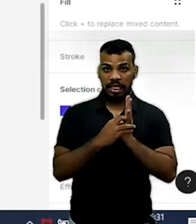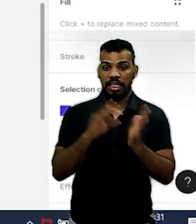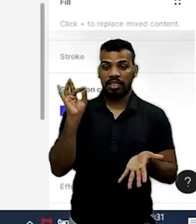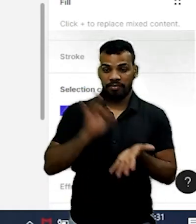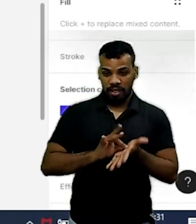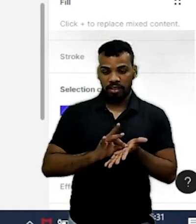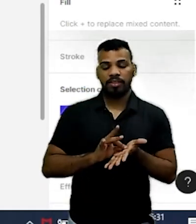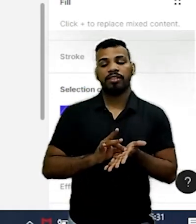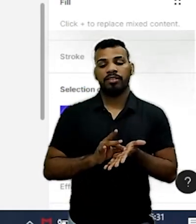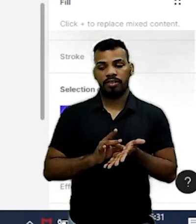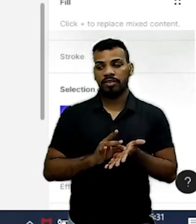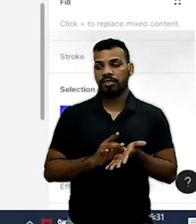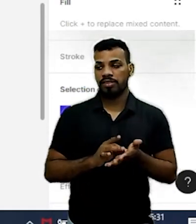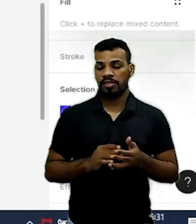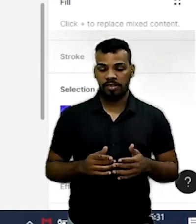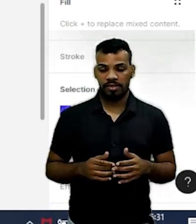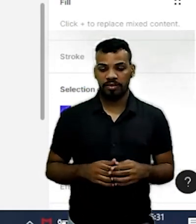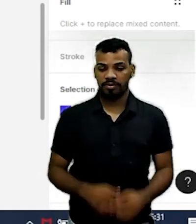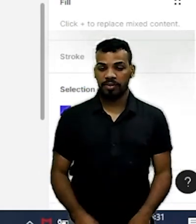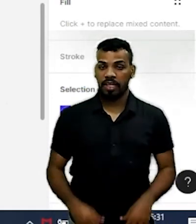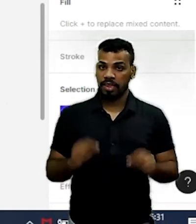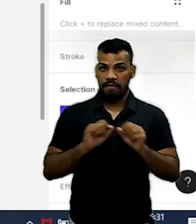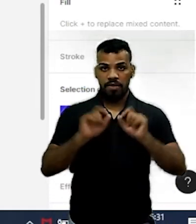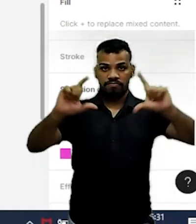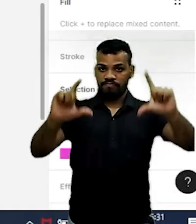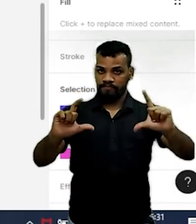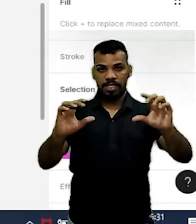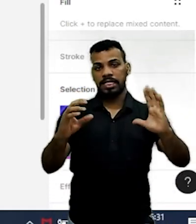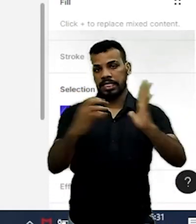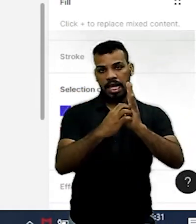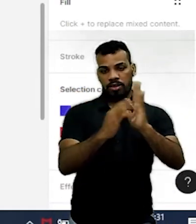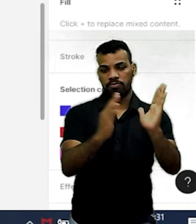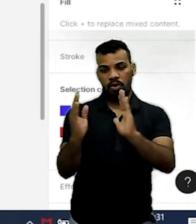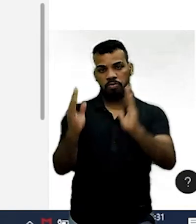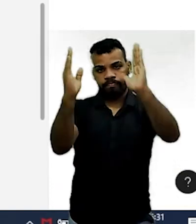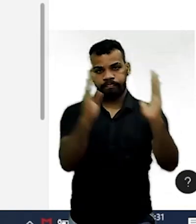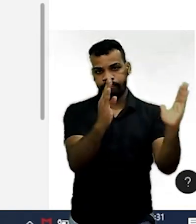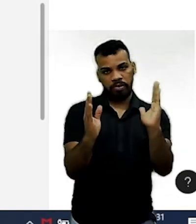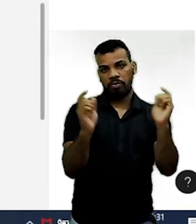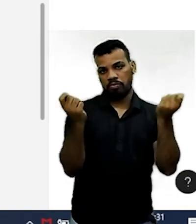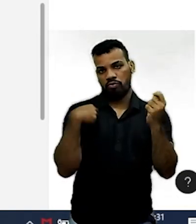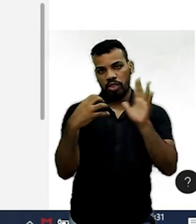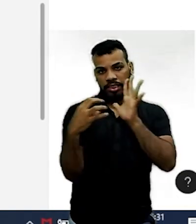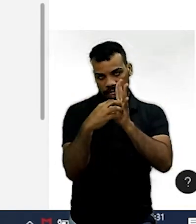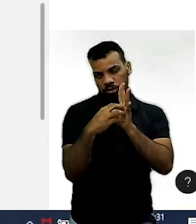misturaria alinhar ao centro e alinhar ao meio. Tudo bem?